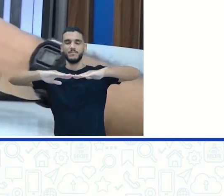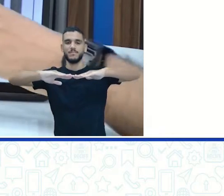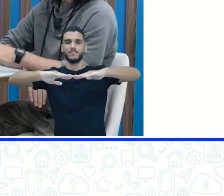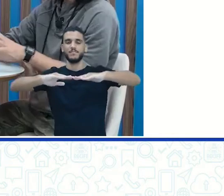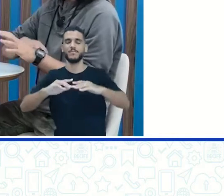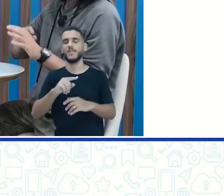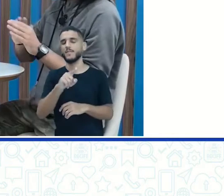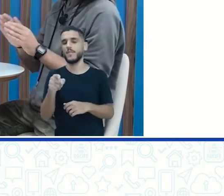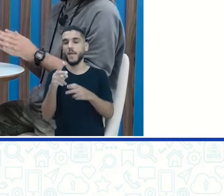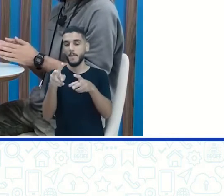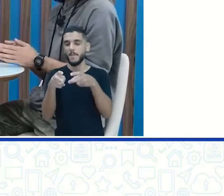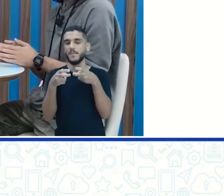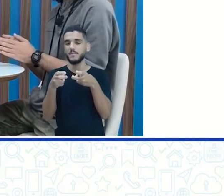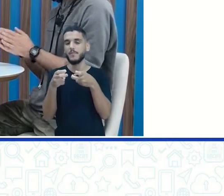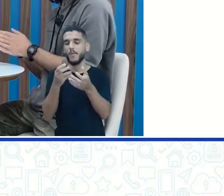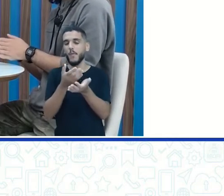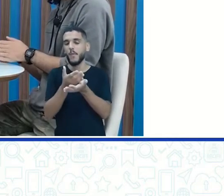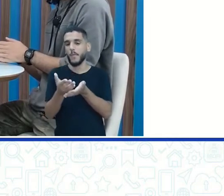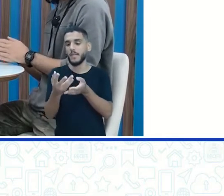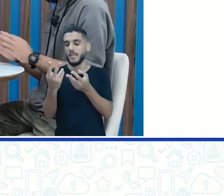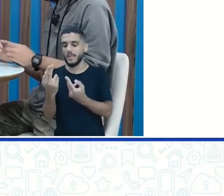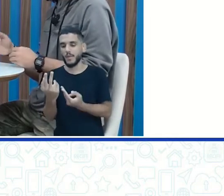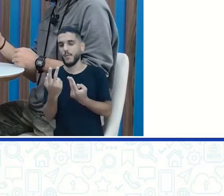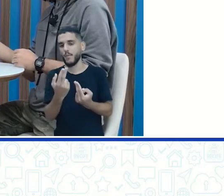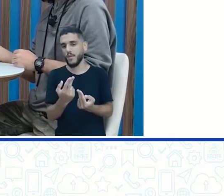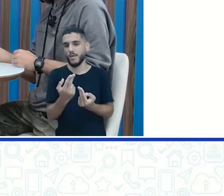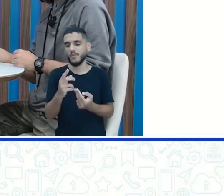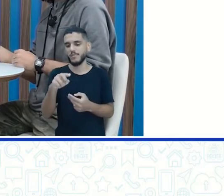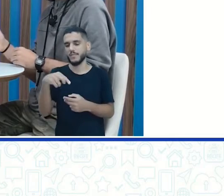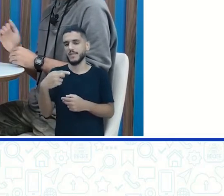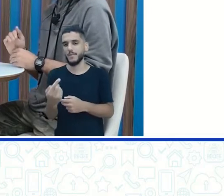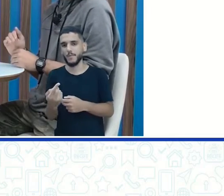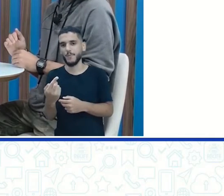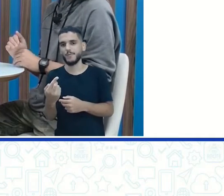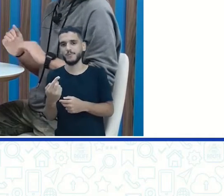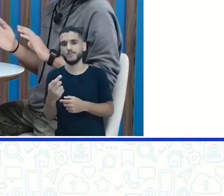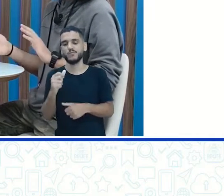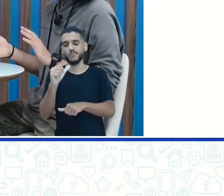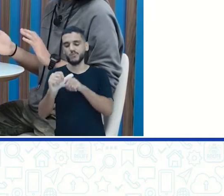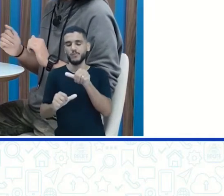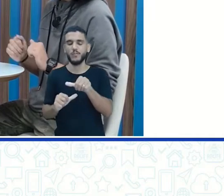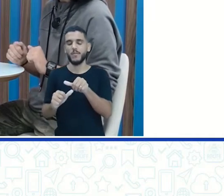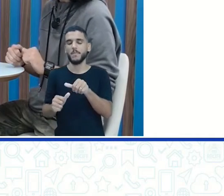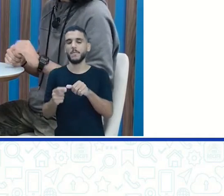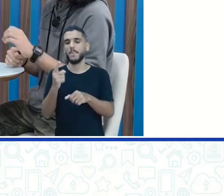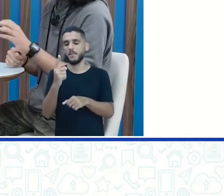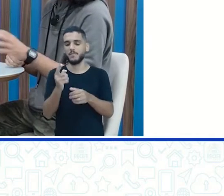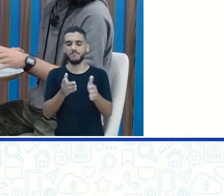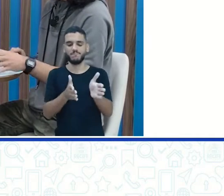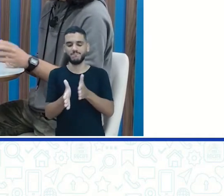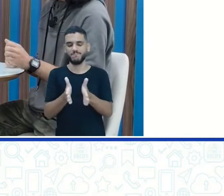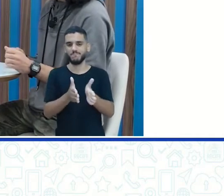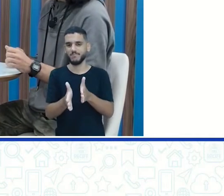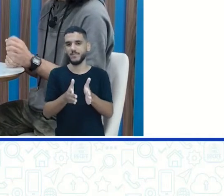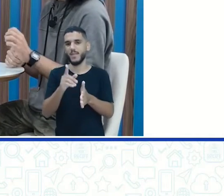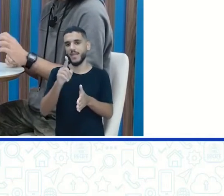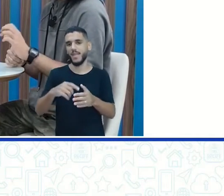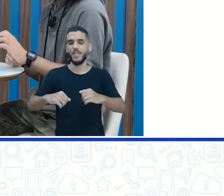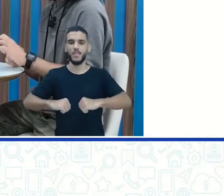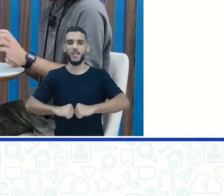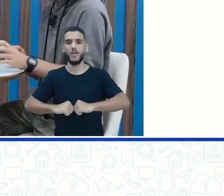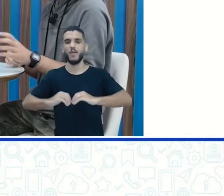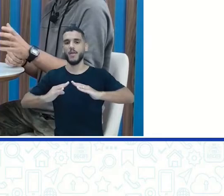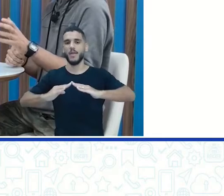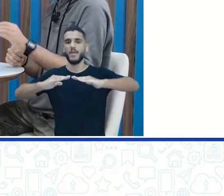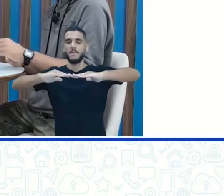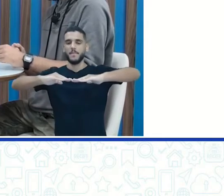Vocês viram que o início dela foi igual e na segunda parte já mudou. Enquanto a primeira parte era dó, ré, mi, sol,